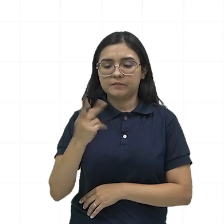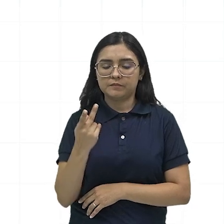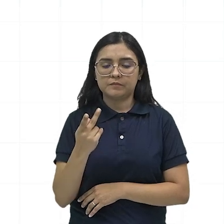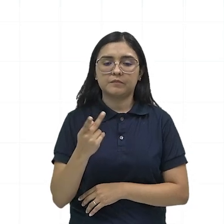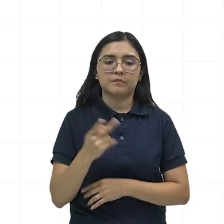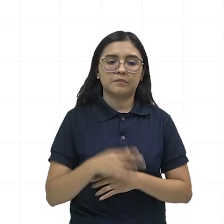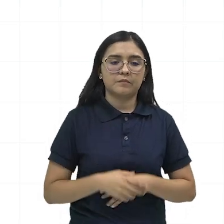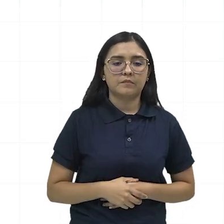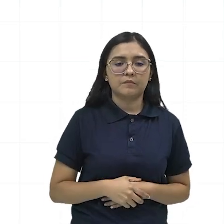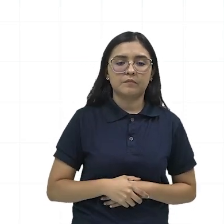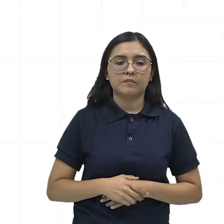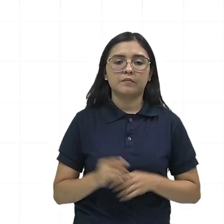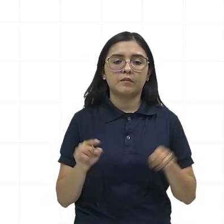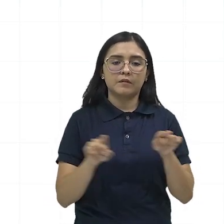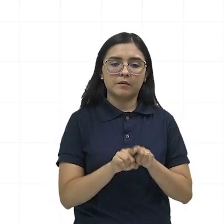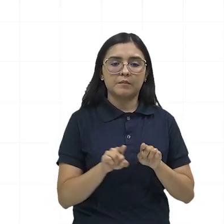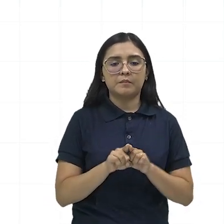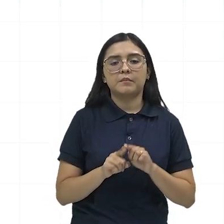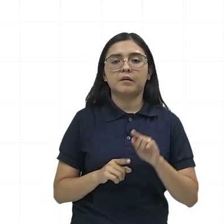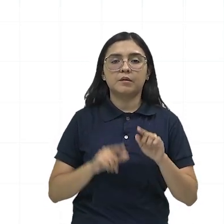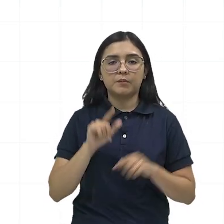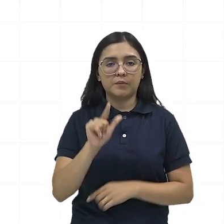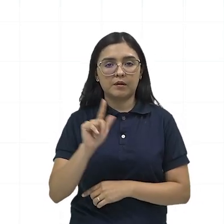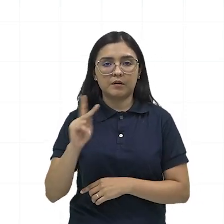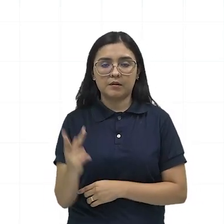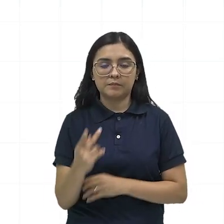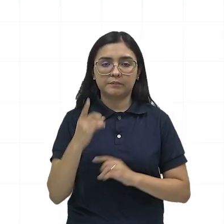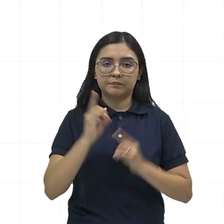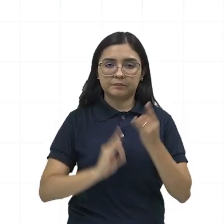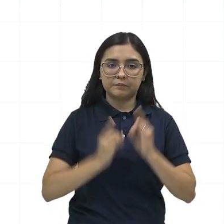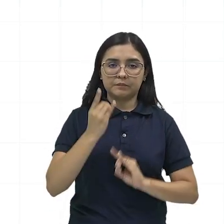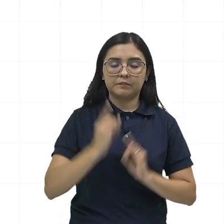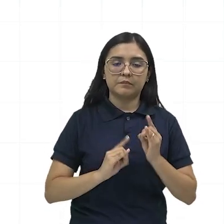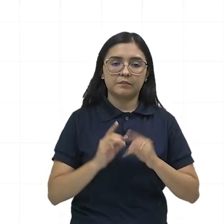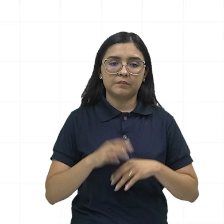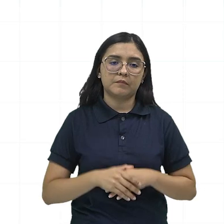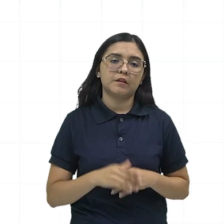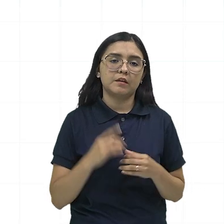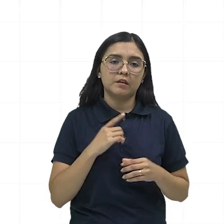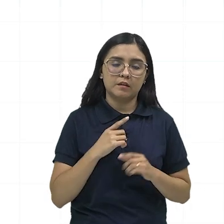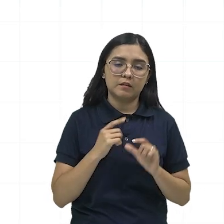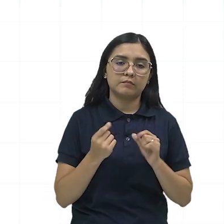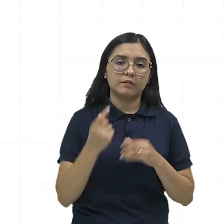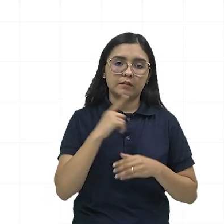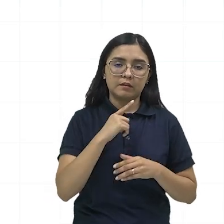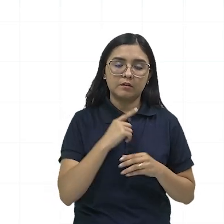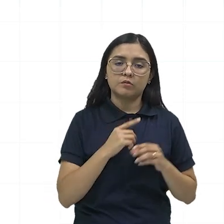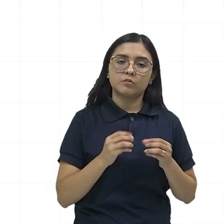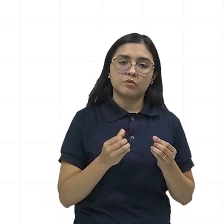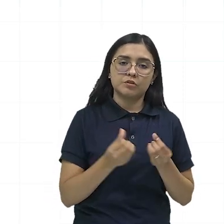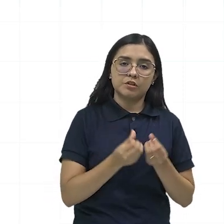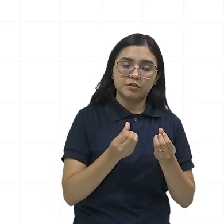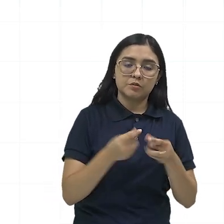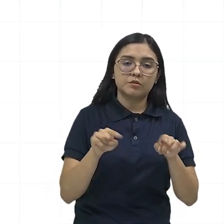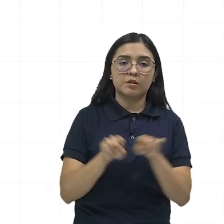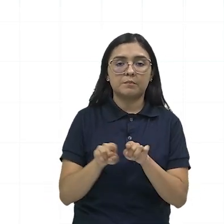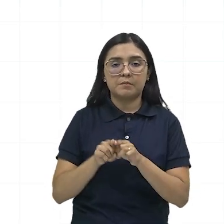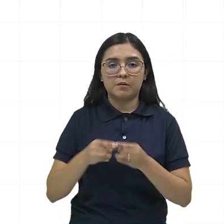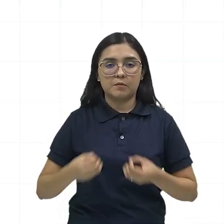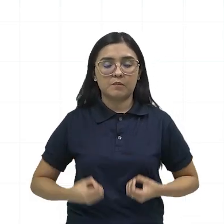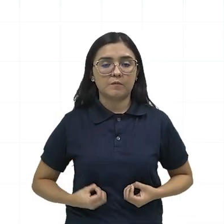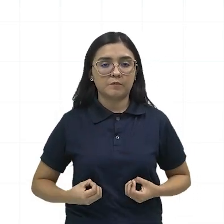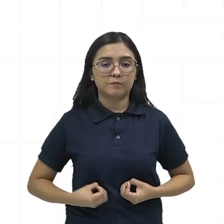o hormônio luteinizante, que é o LH, que agem nos testículos e ovários. É isso que a gente já falou, né? A